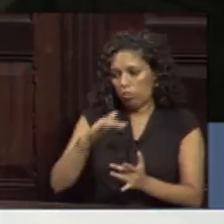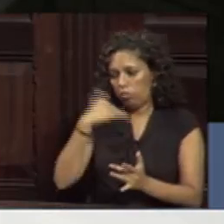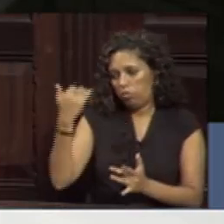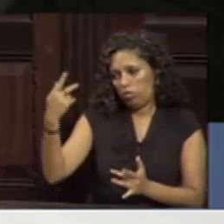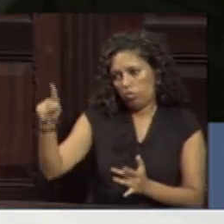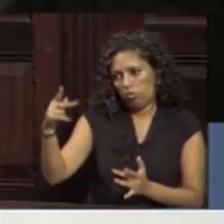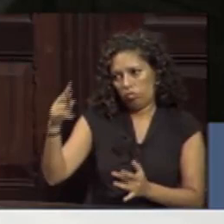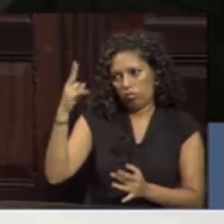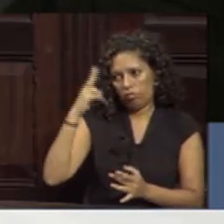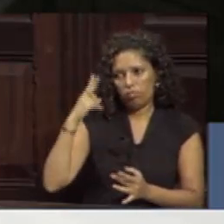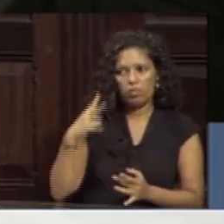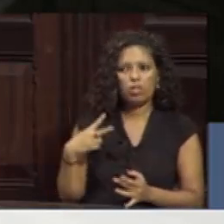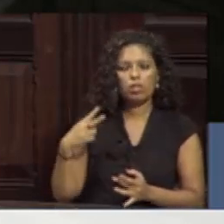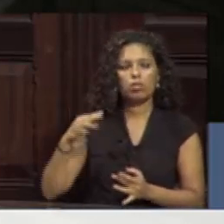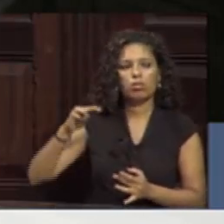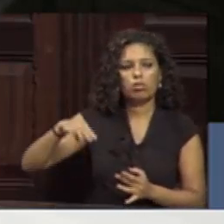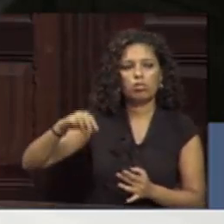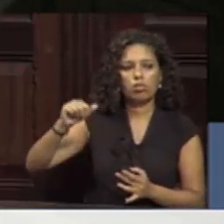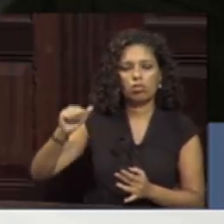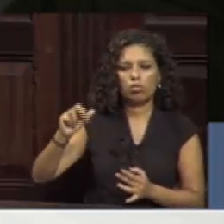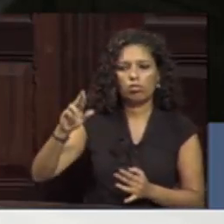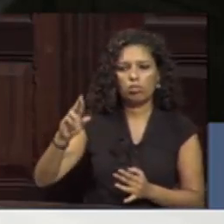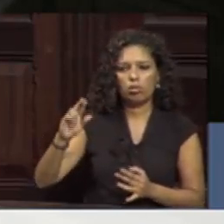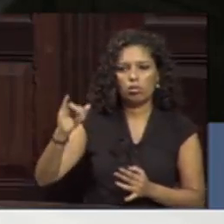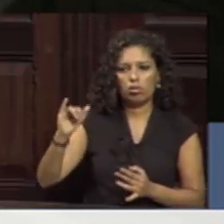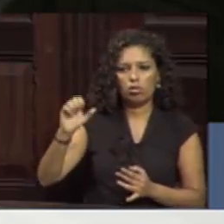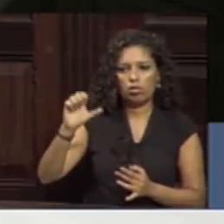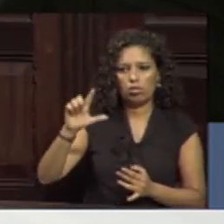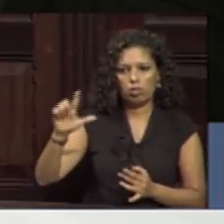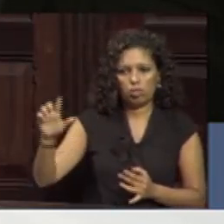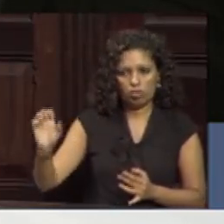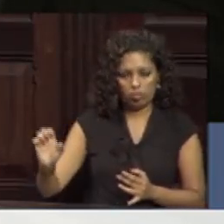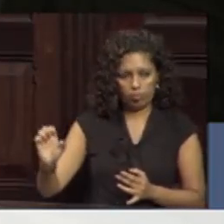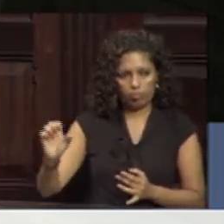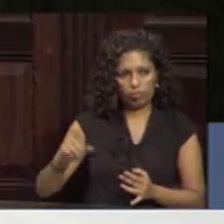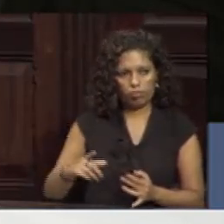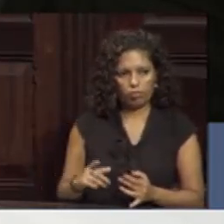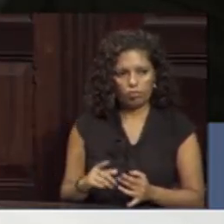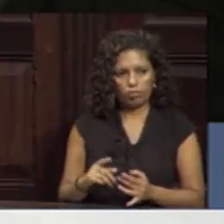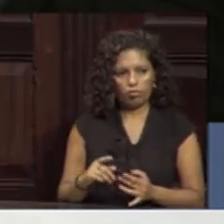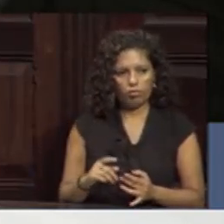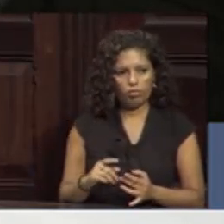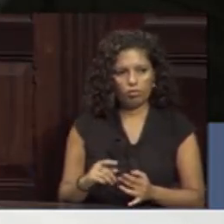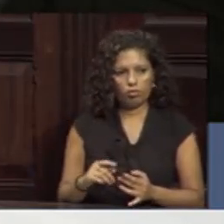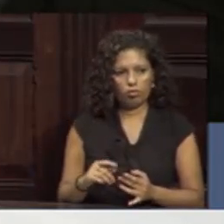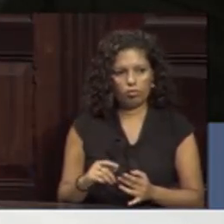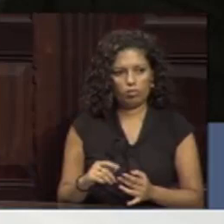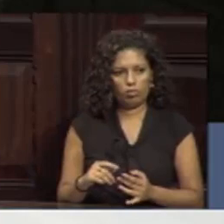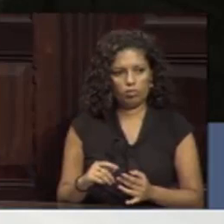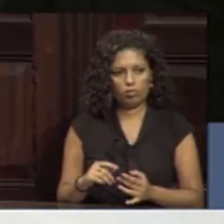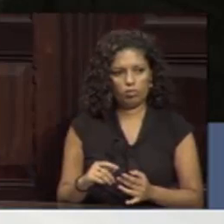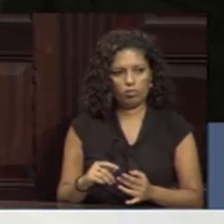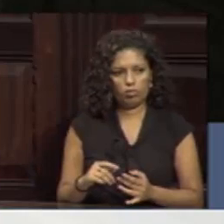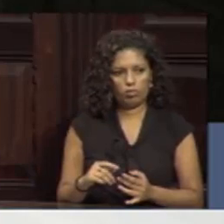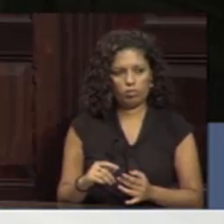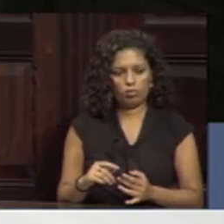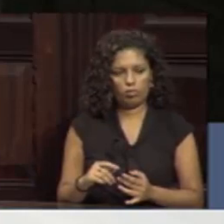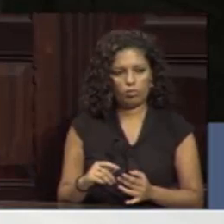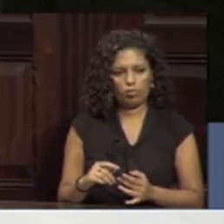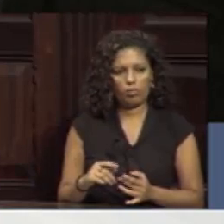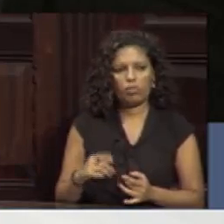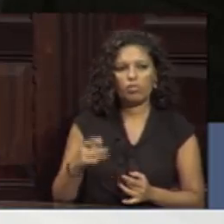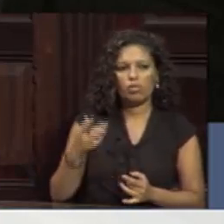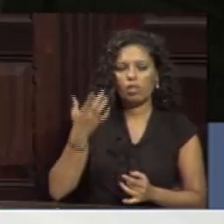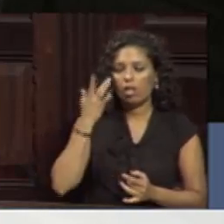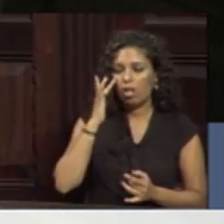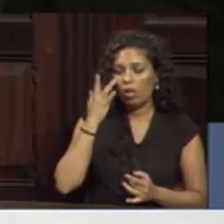dizer os seus autores e a motivação desse ato, de acordo com os dados que são dados hoje